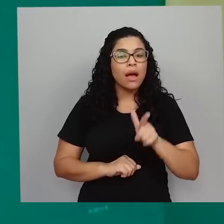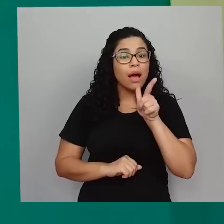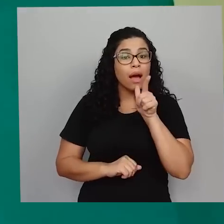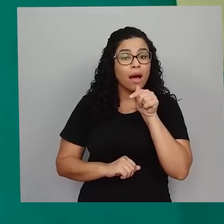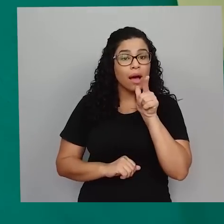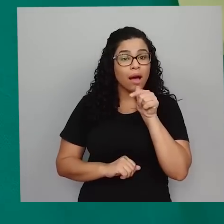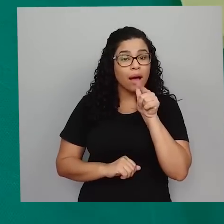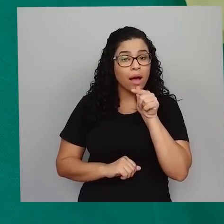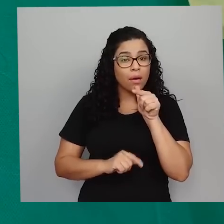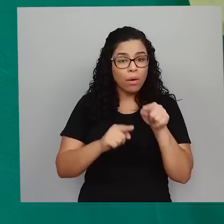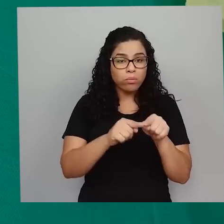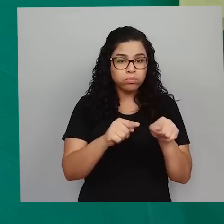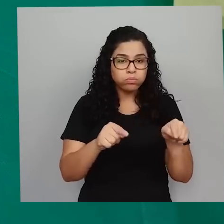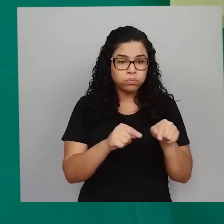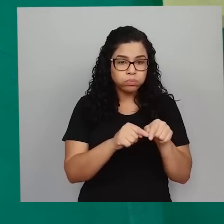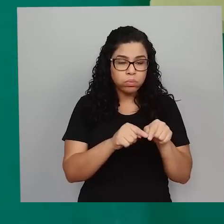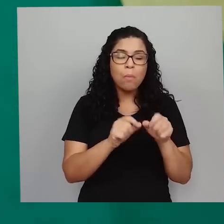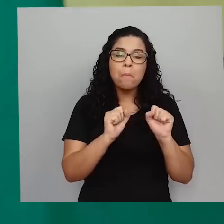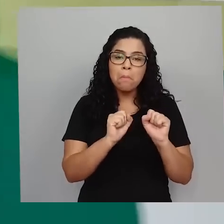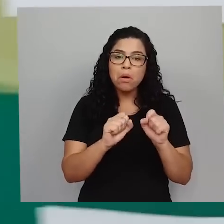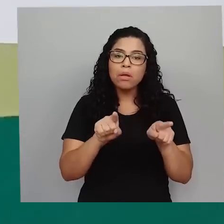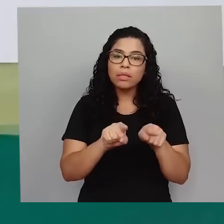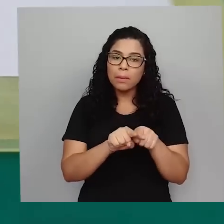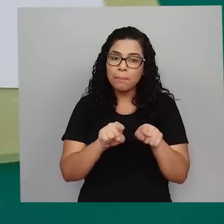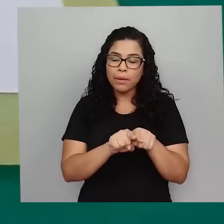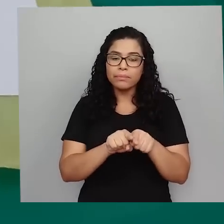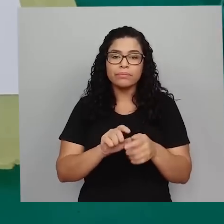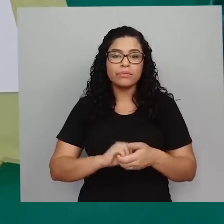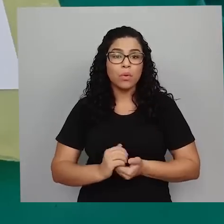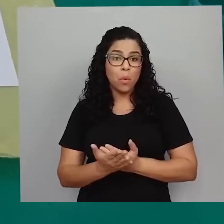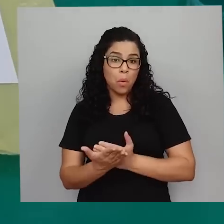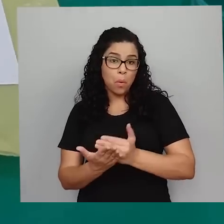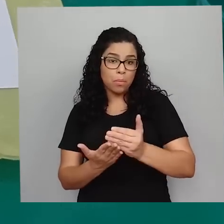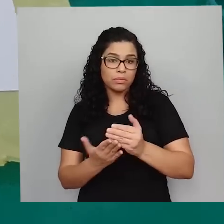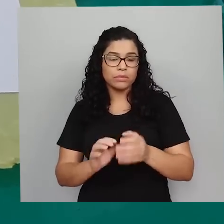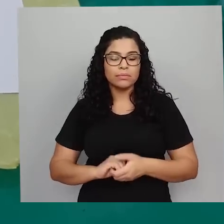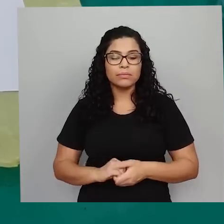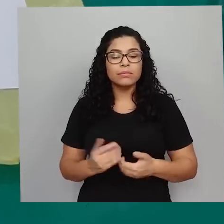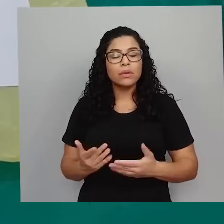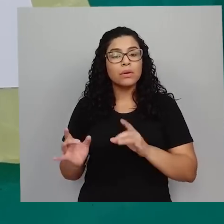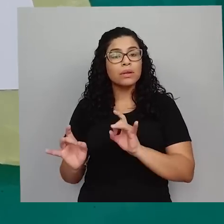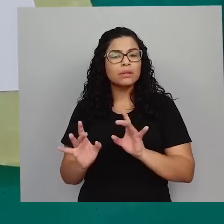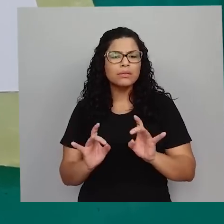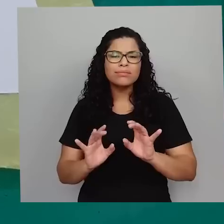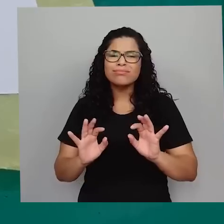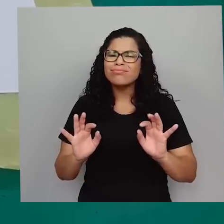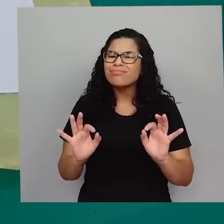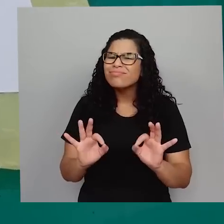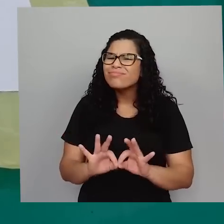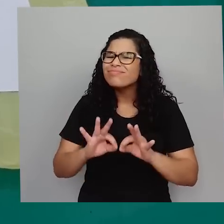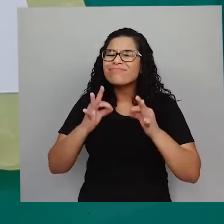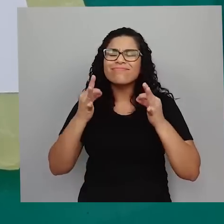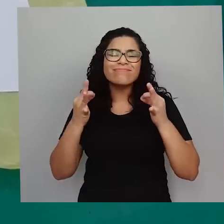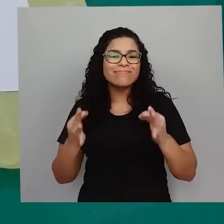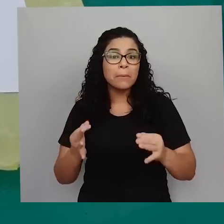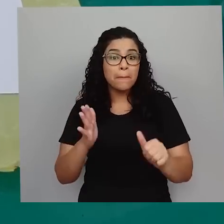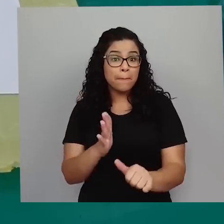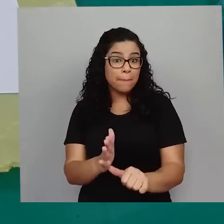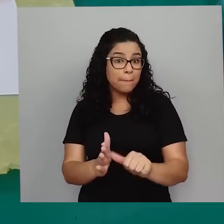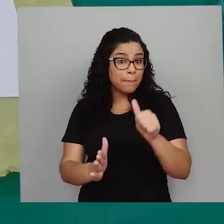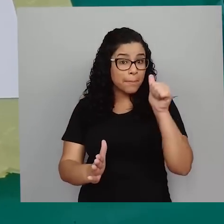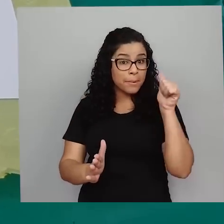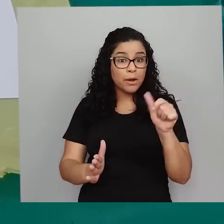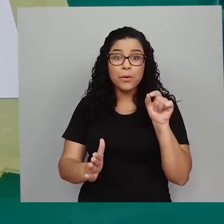e um pouquinho de água para lavar o pincel. Então, vamos começar? Então, essa técnica é muito simples.